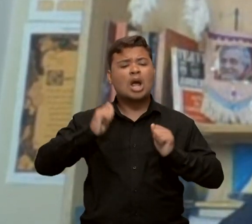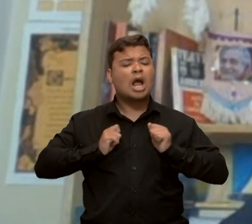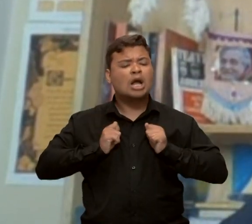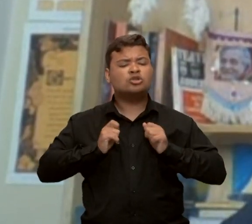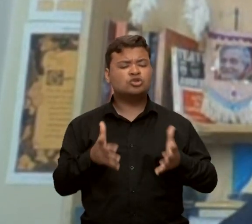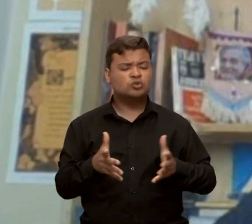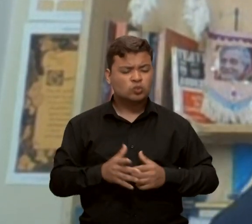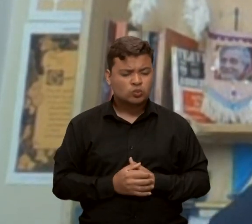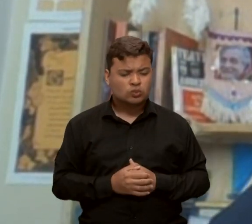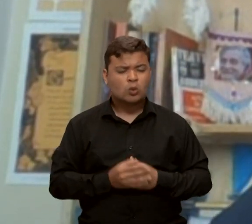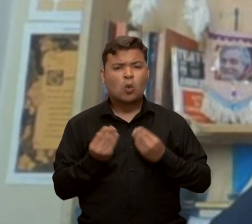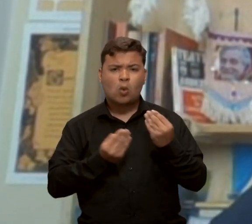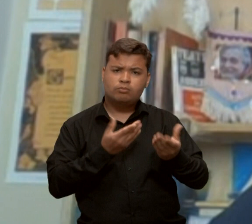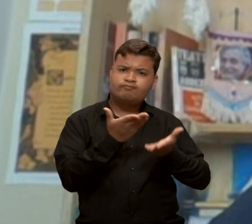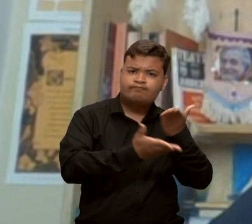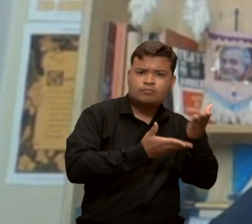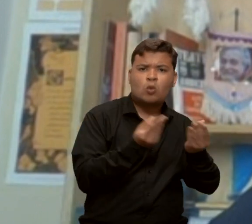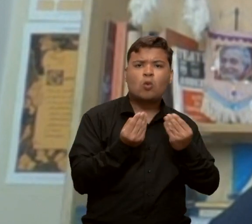se convive,